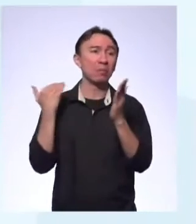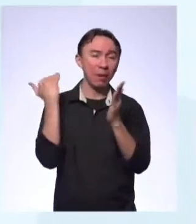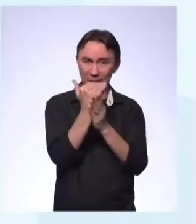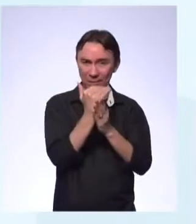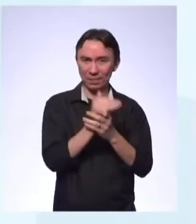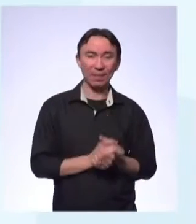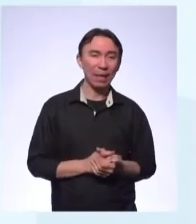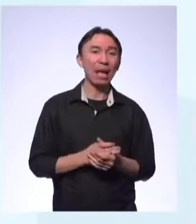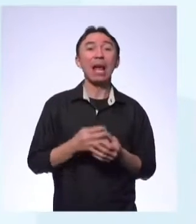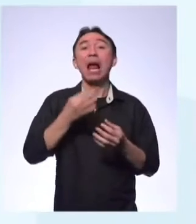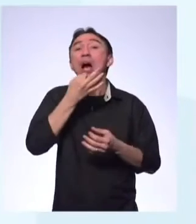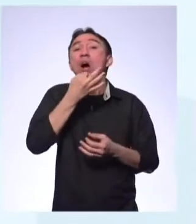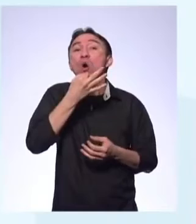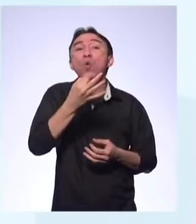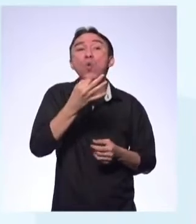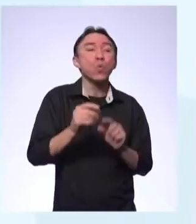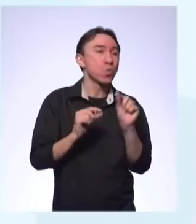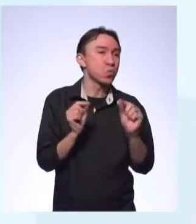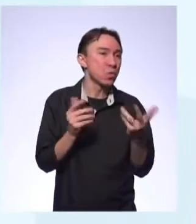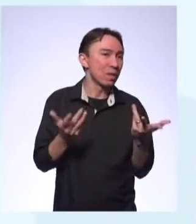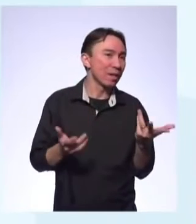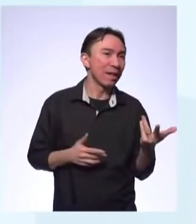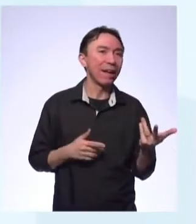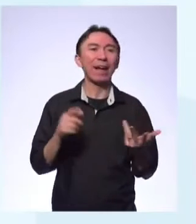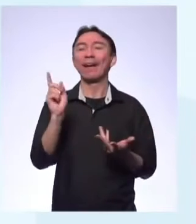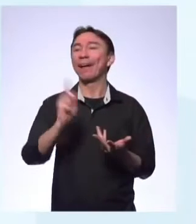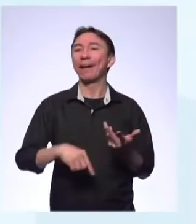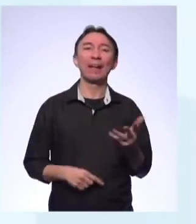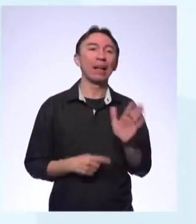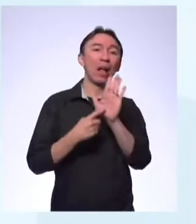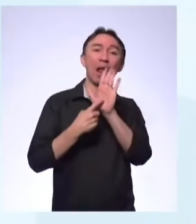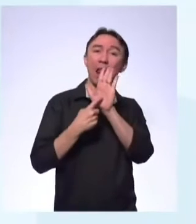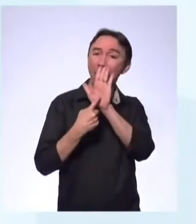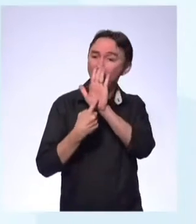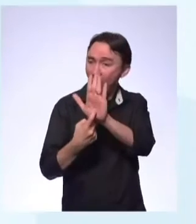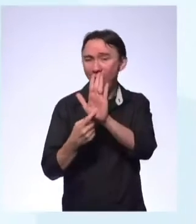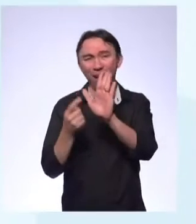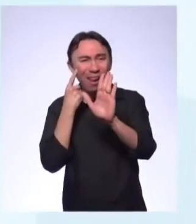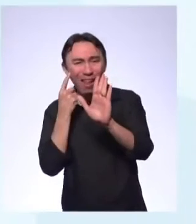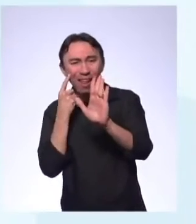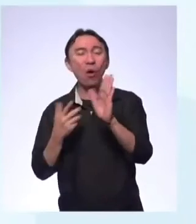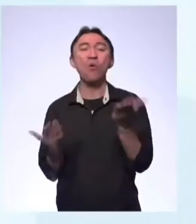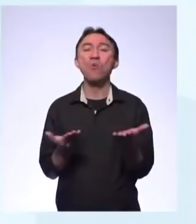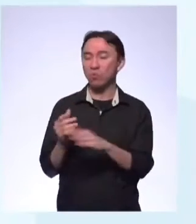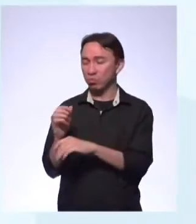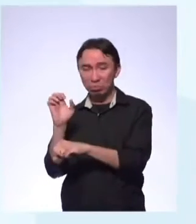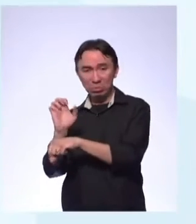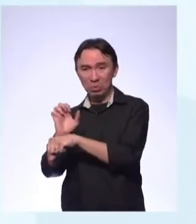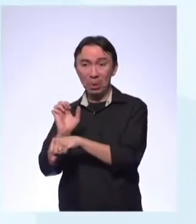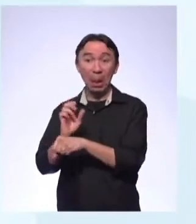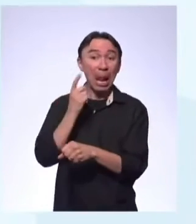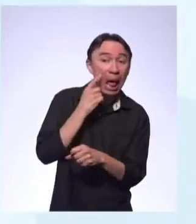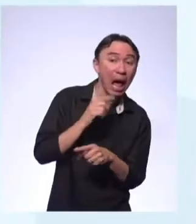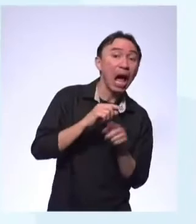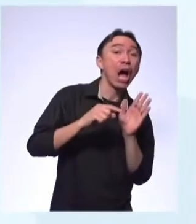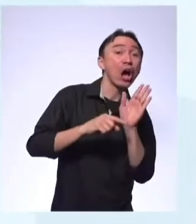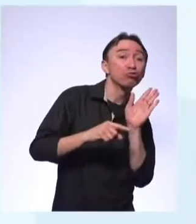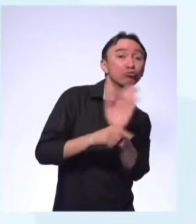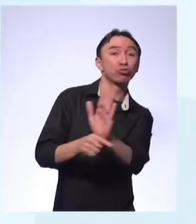argumentos que ela trouxe são apresentação de estado dos estados que sinalizaram ações para atender os estudantes